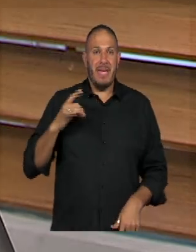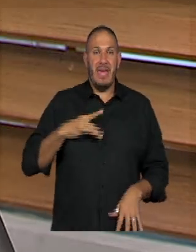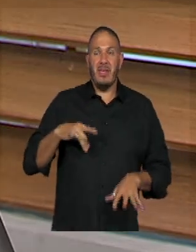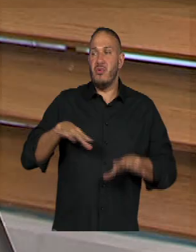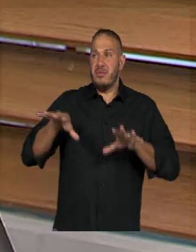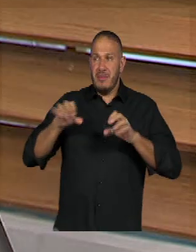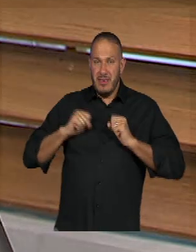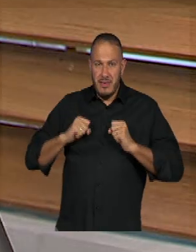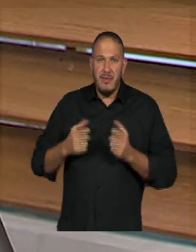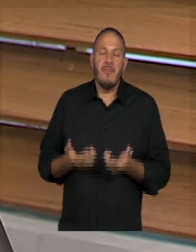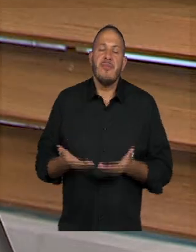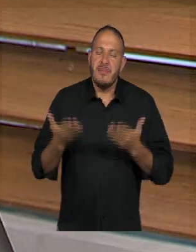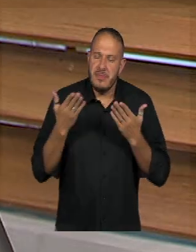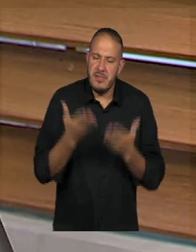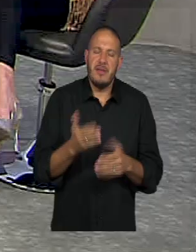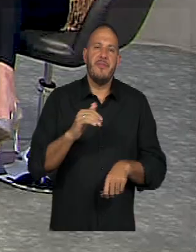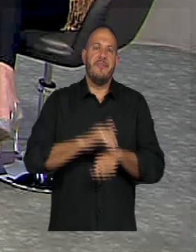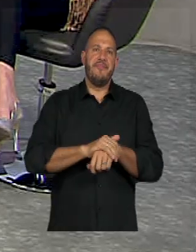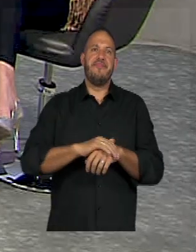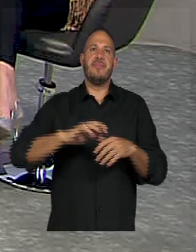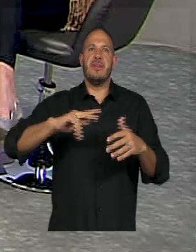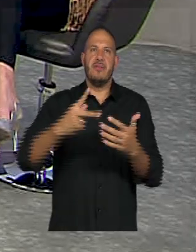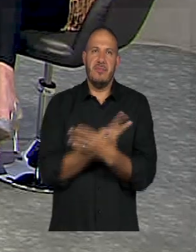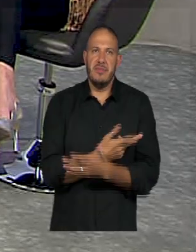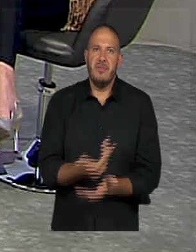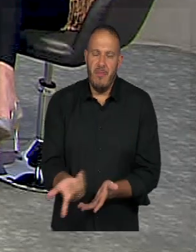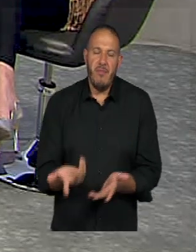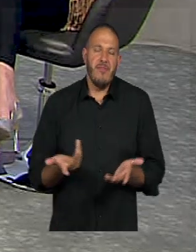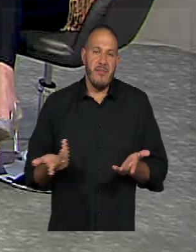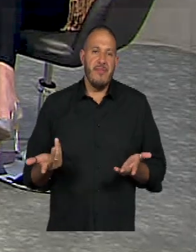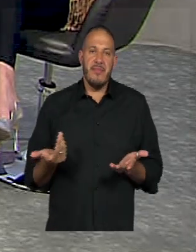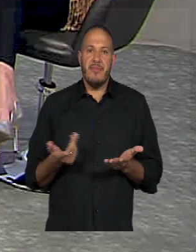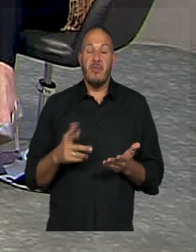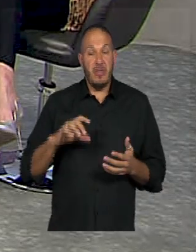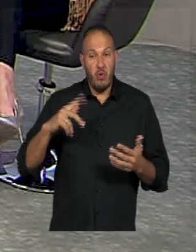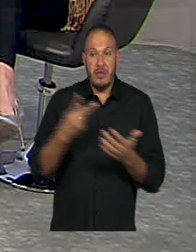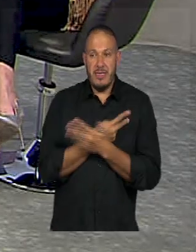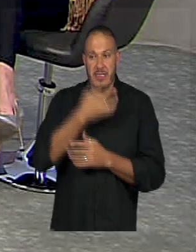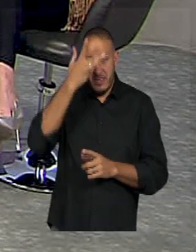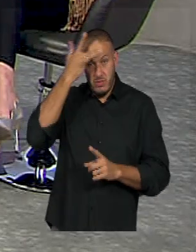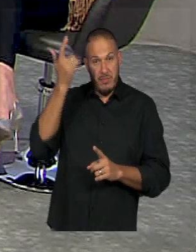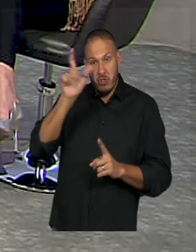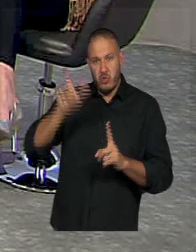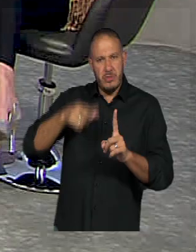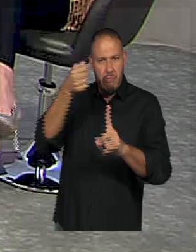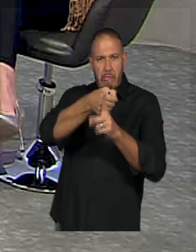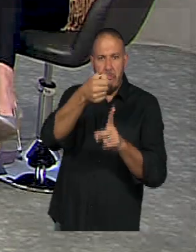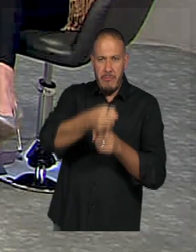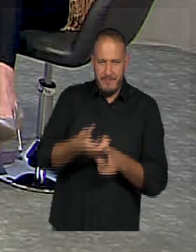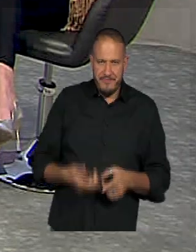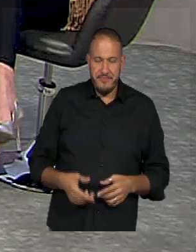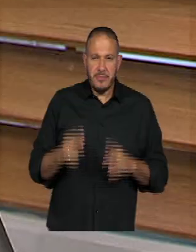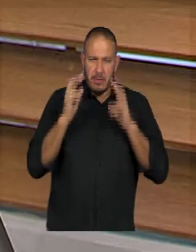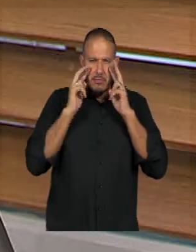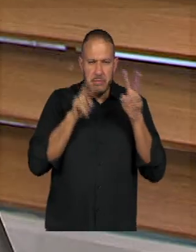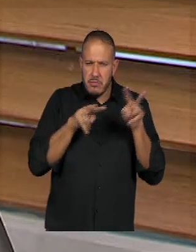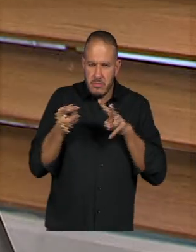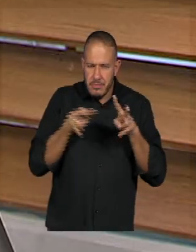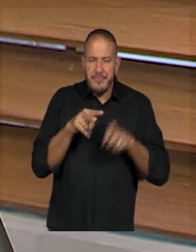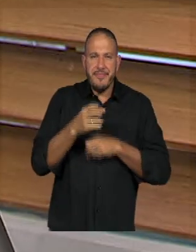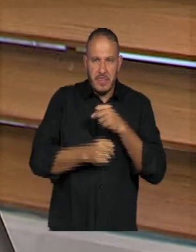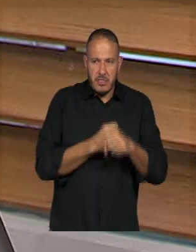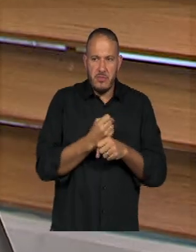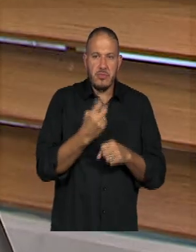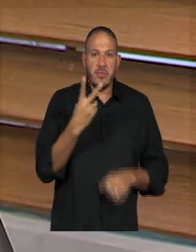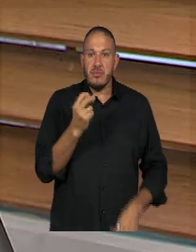Esse foi o nosso cenário. E com medo de apanhar na hora de entrega ainda. Exatamente. Sim. O observatório, em 2020, inclusive eu